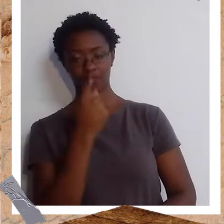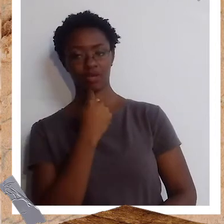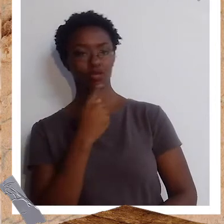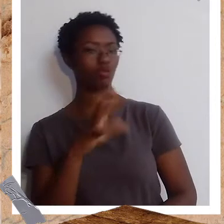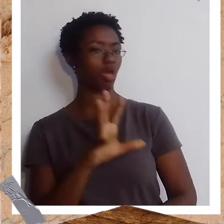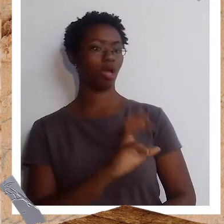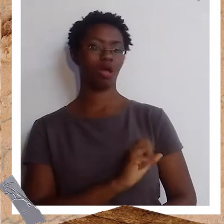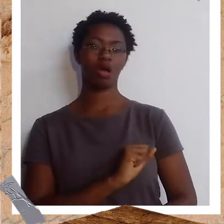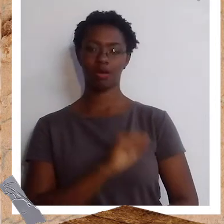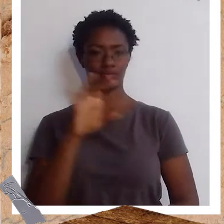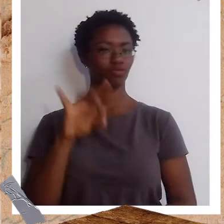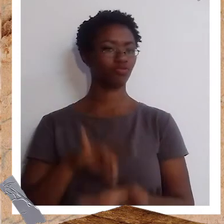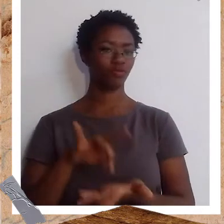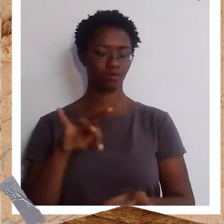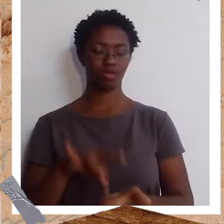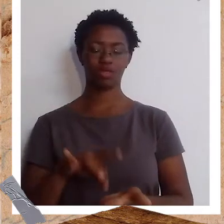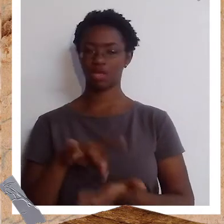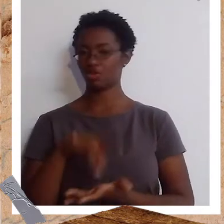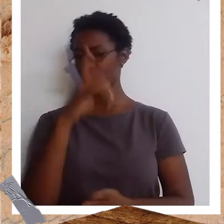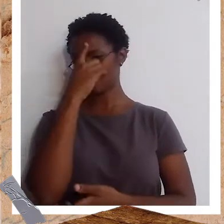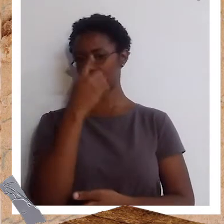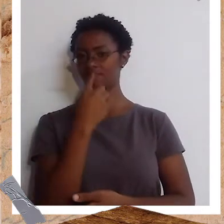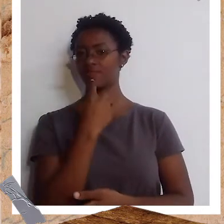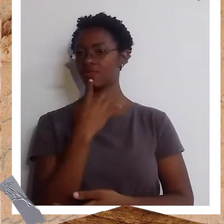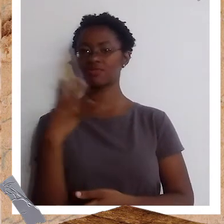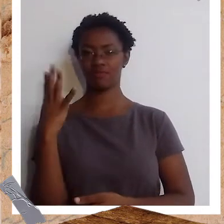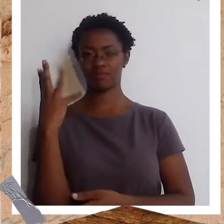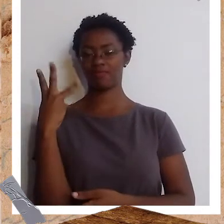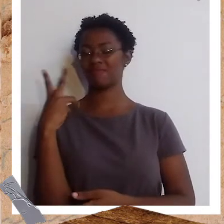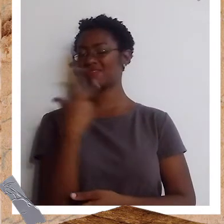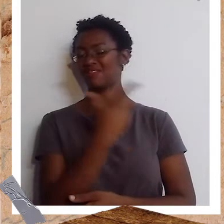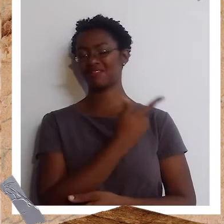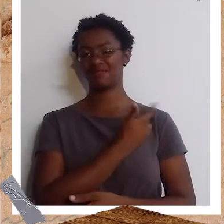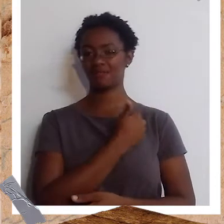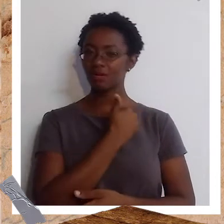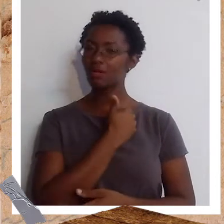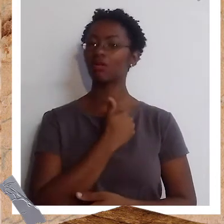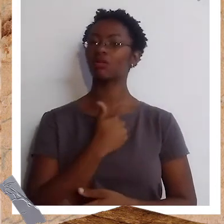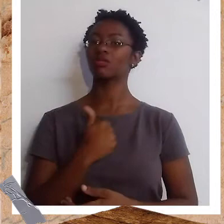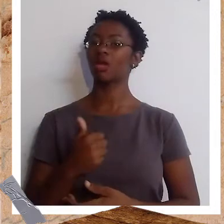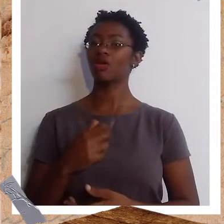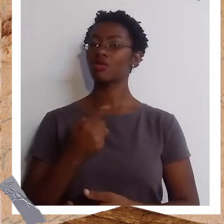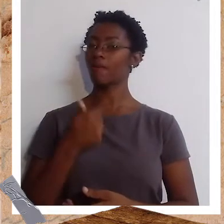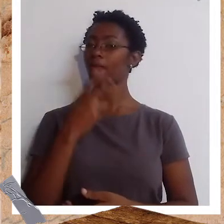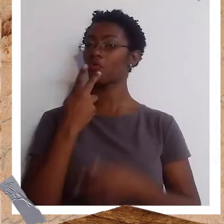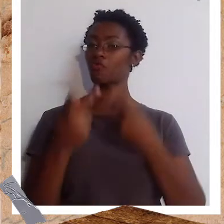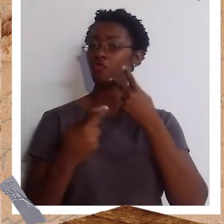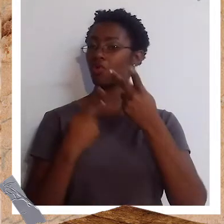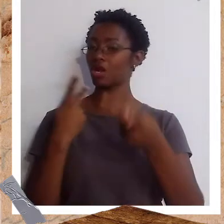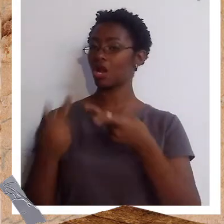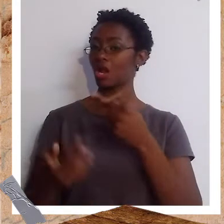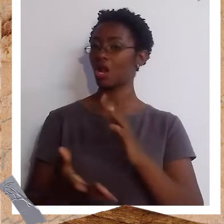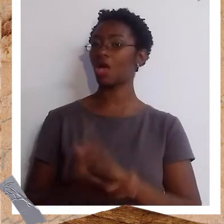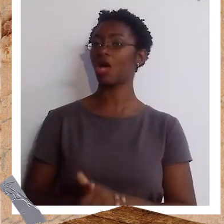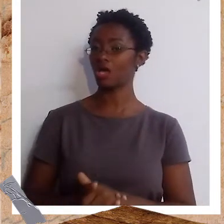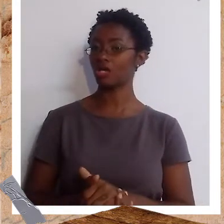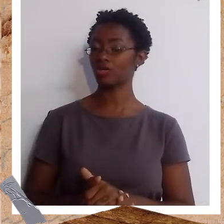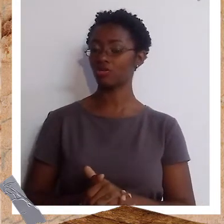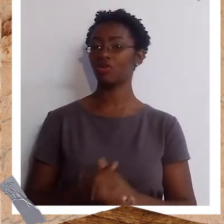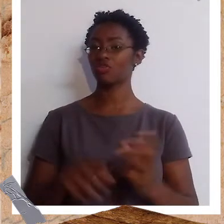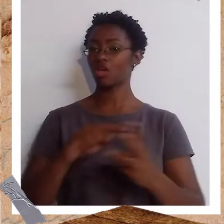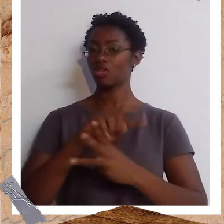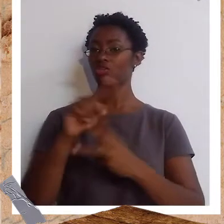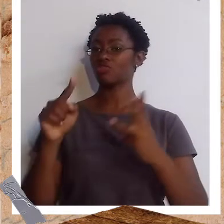dela, e isso é pouco mencionado, o fato de Carolina ter feito 3 viagens